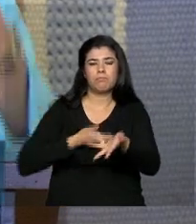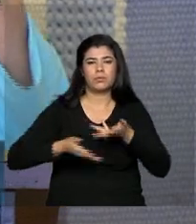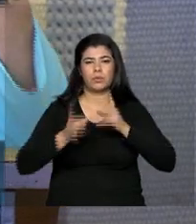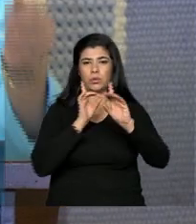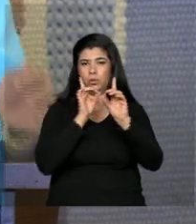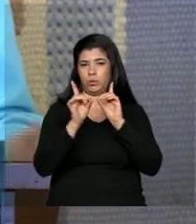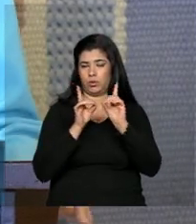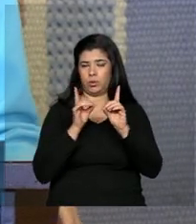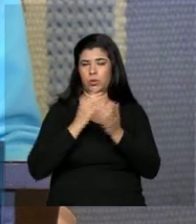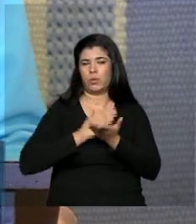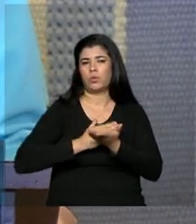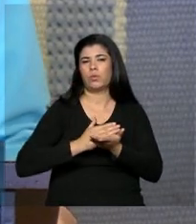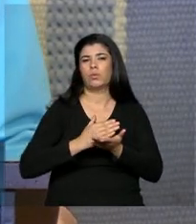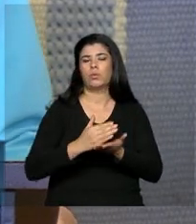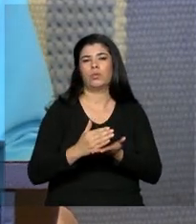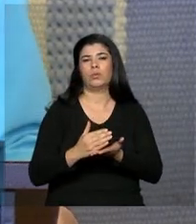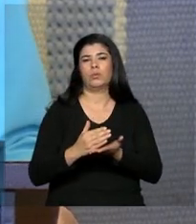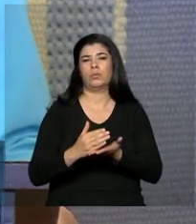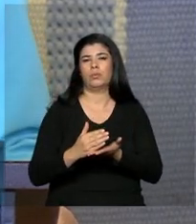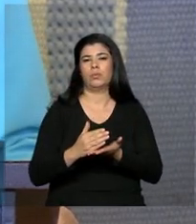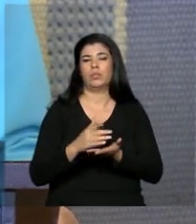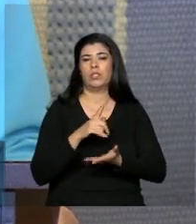que começou